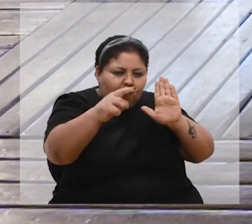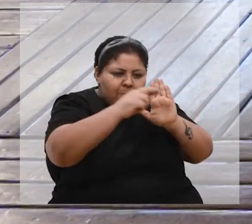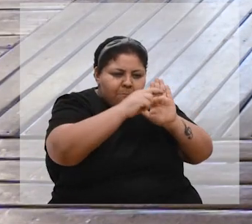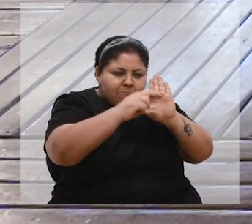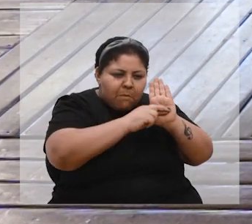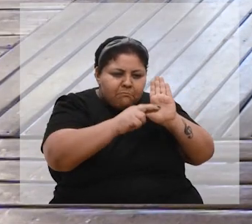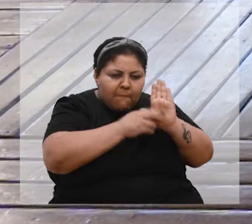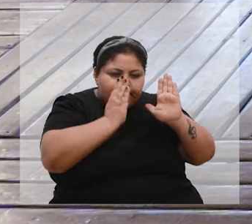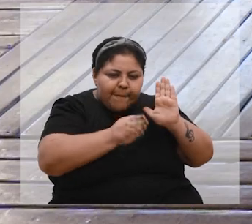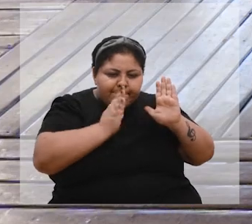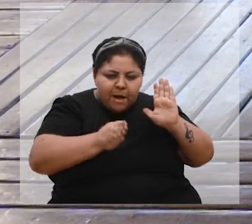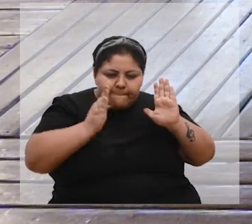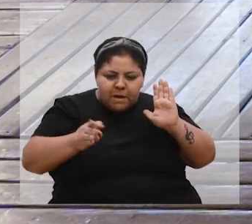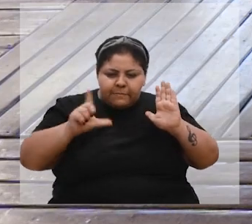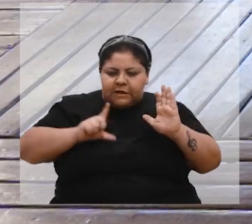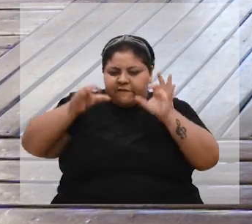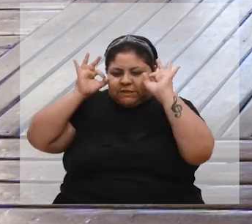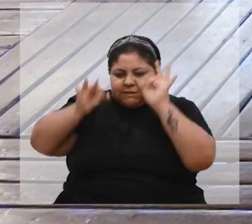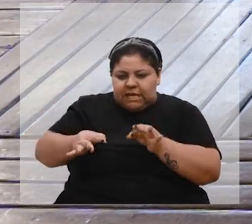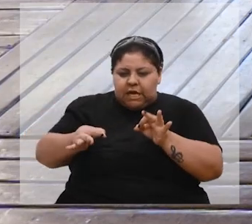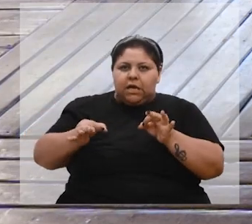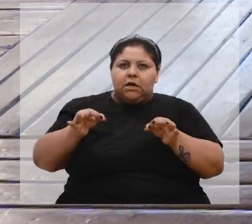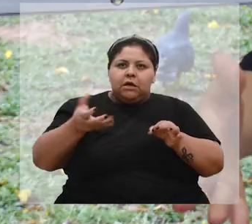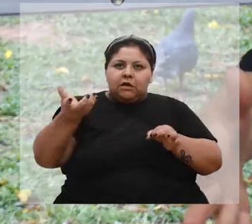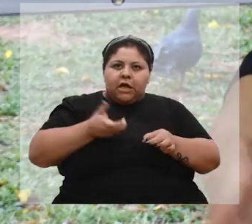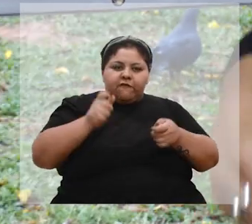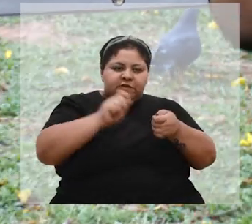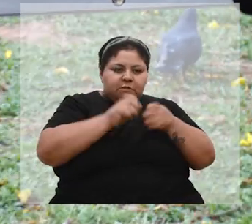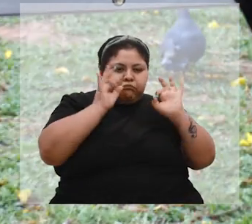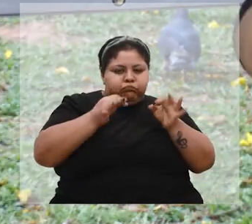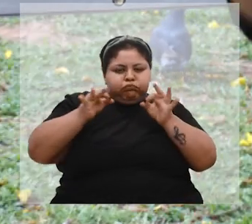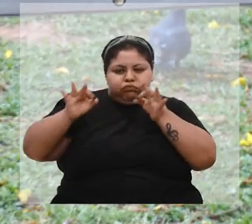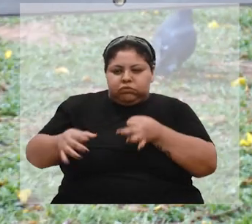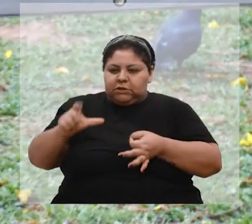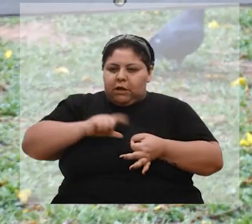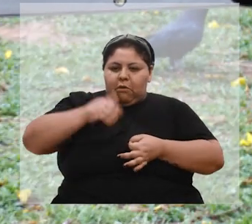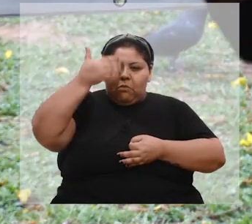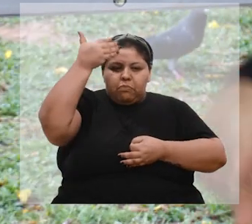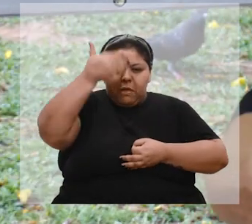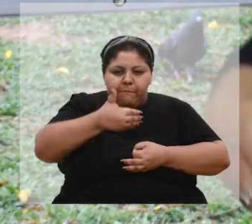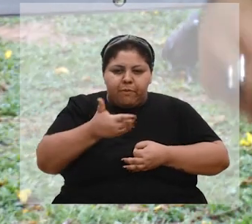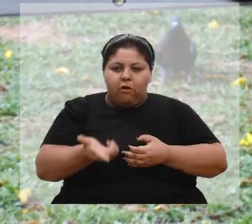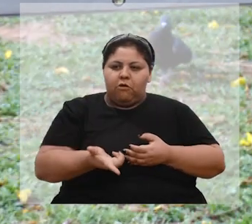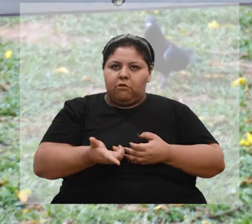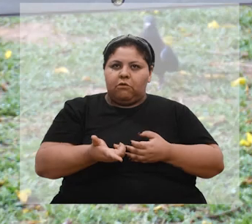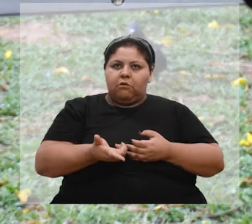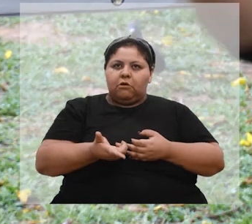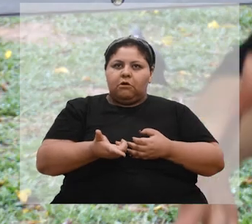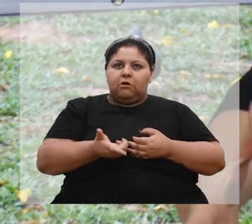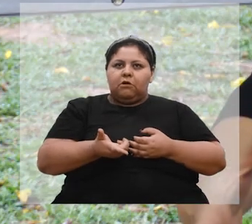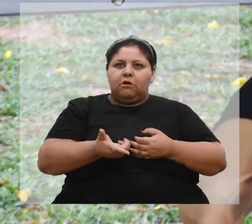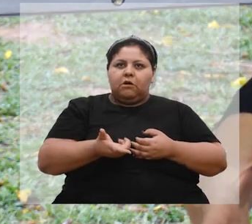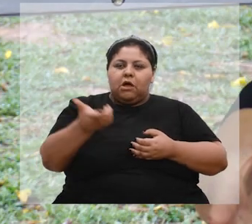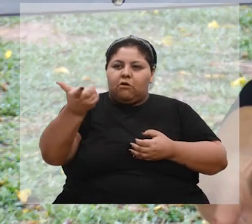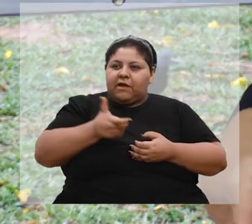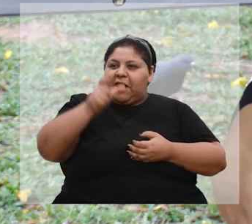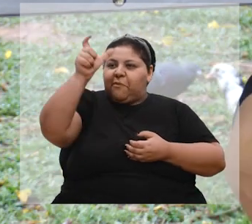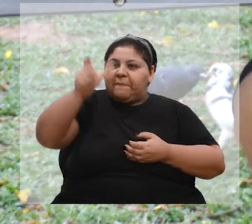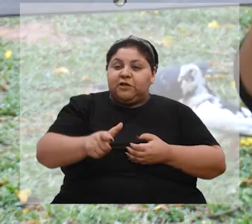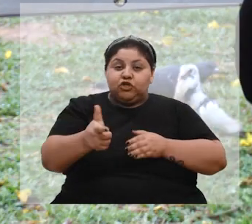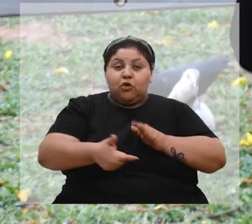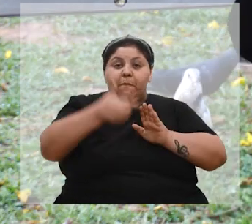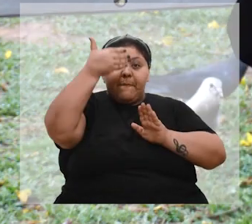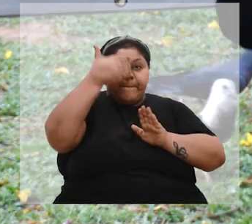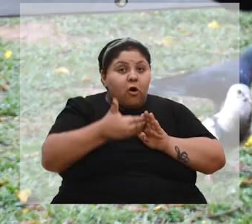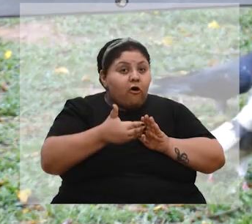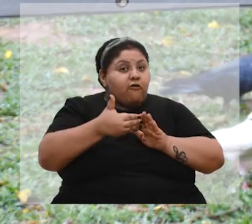de ali. controlar, né, eu acho. Naquilo para fazer o certo, não é? Eu quero fazer, eu quero ter prova, eu quero que alguém já tenha certificado de que